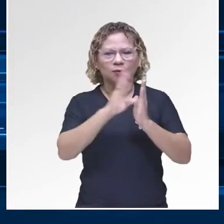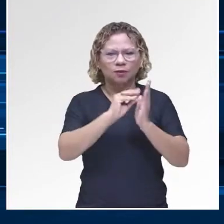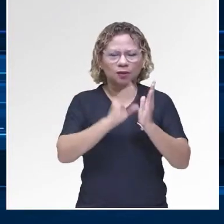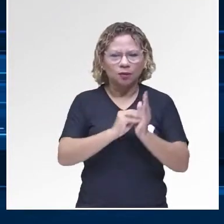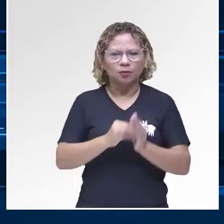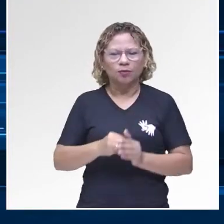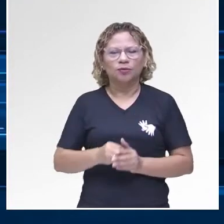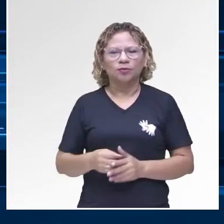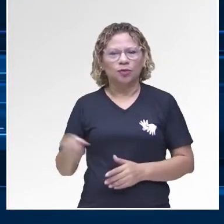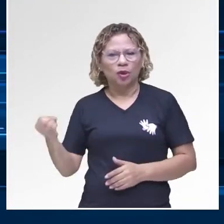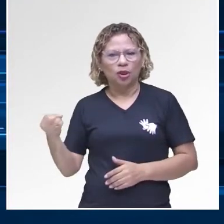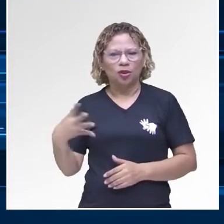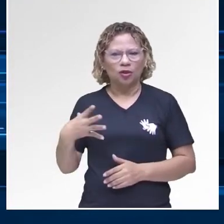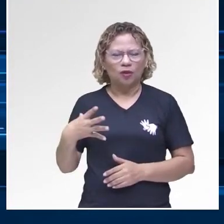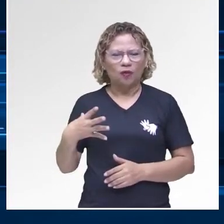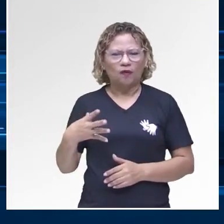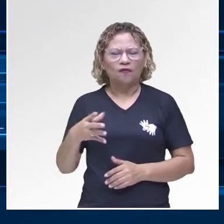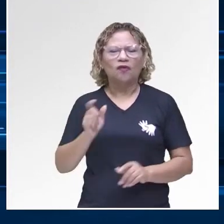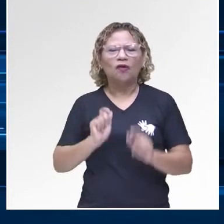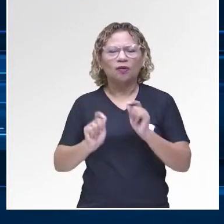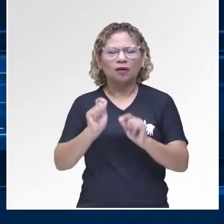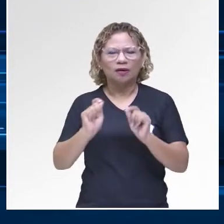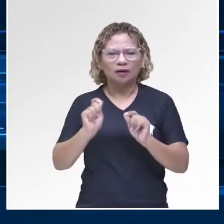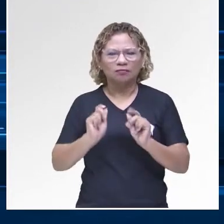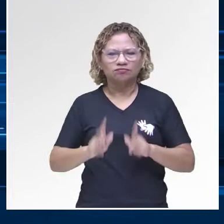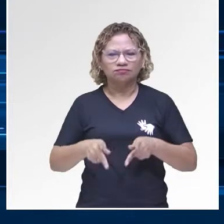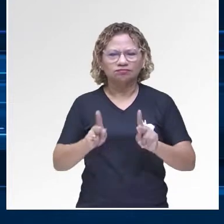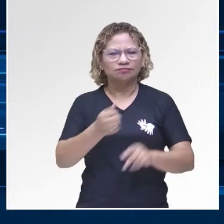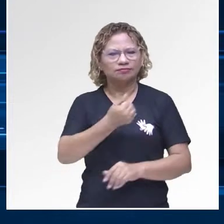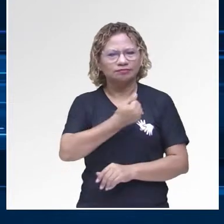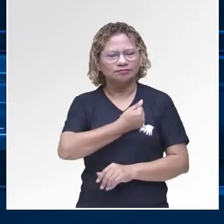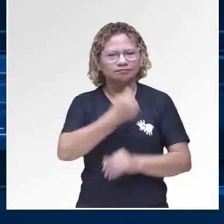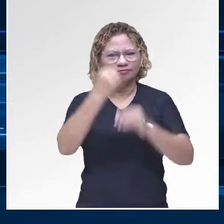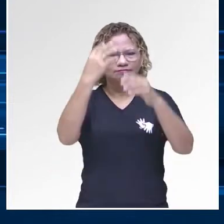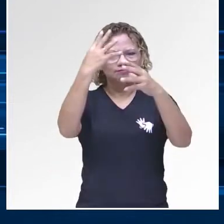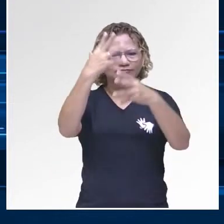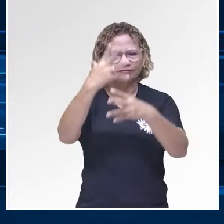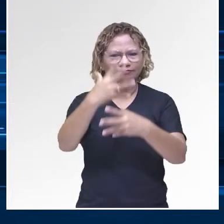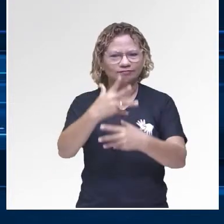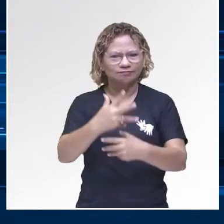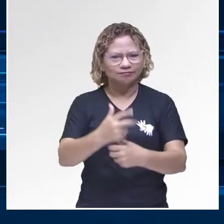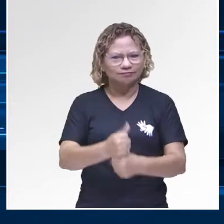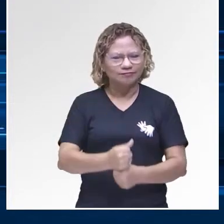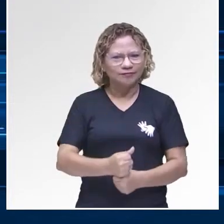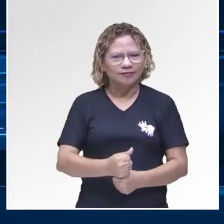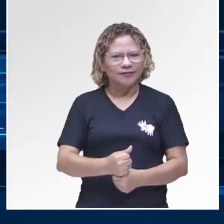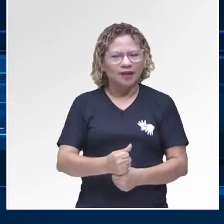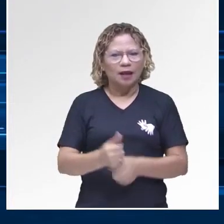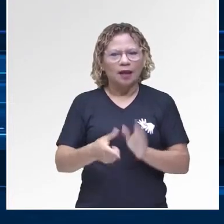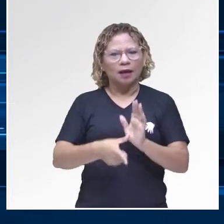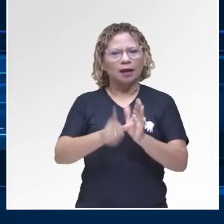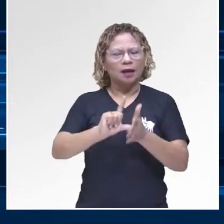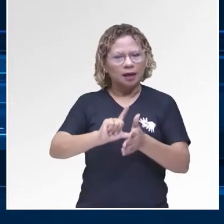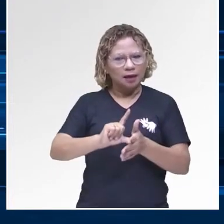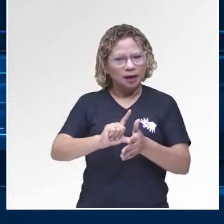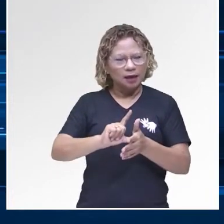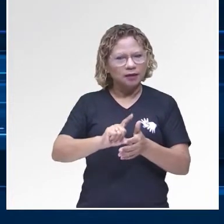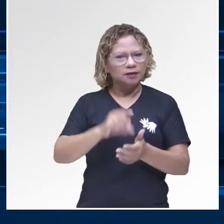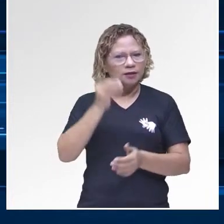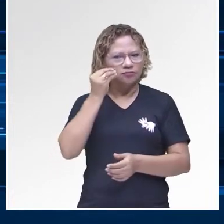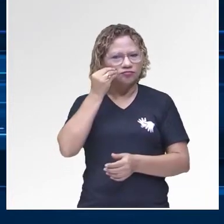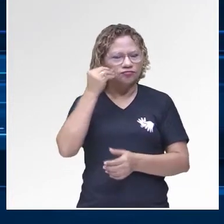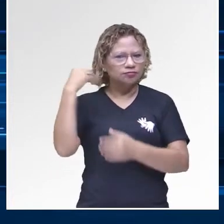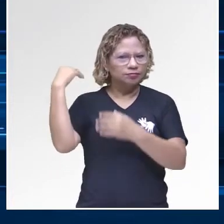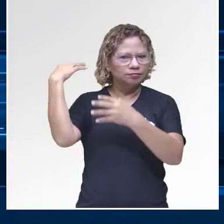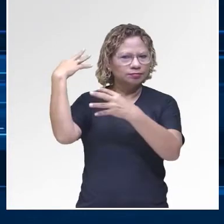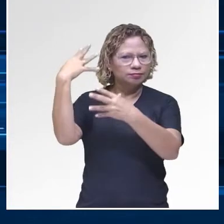sequências numéricas. Porém, antes de entrar no nosso conteúdo propriamente dito, vamos rever o que foi explicado na última unidade, é o momento da